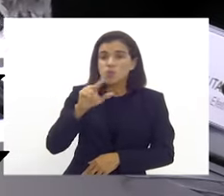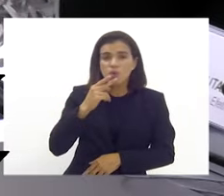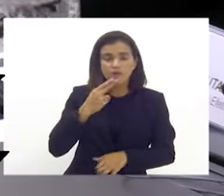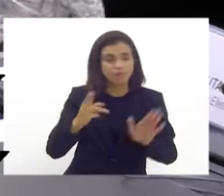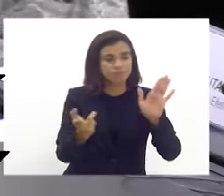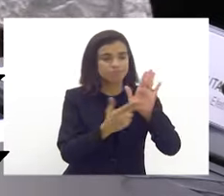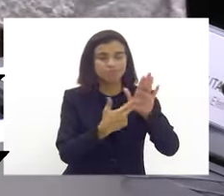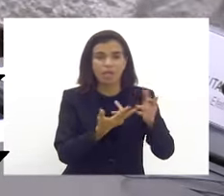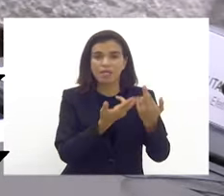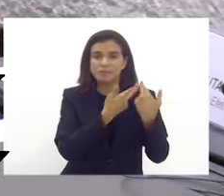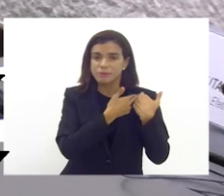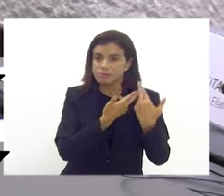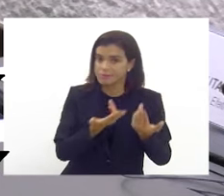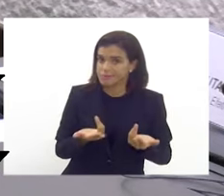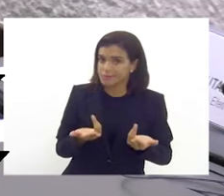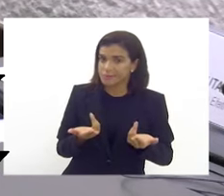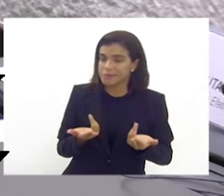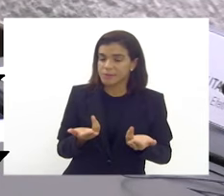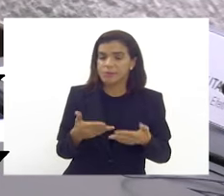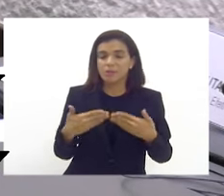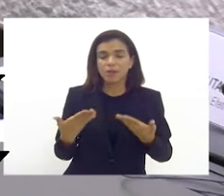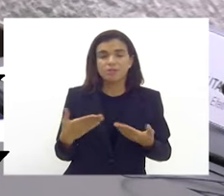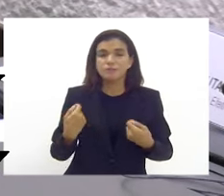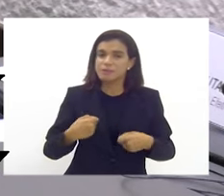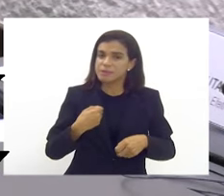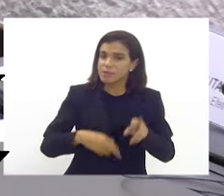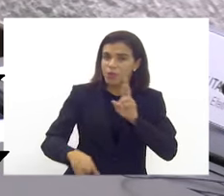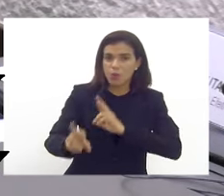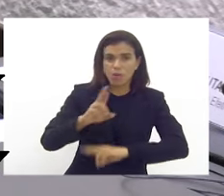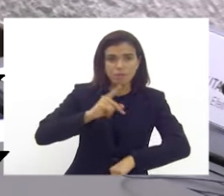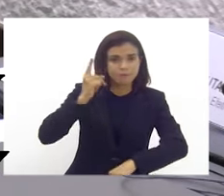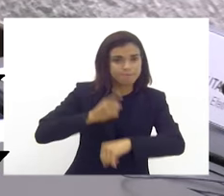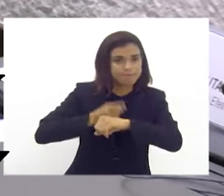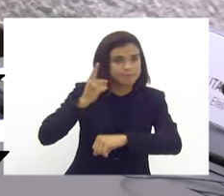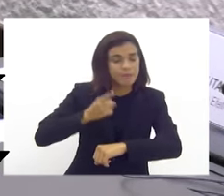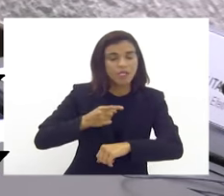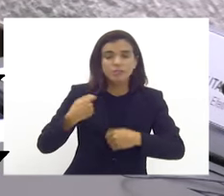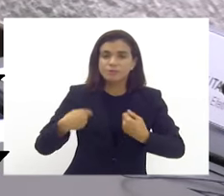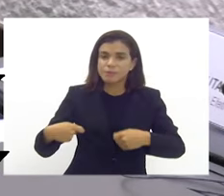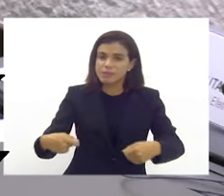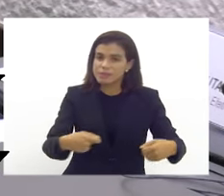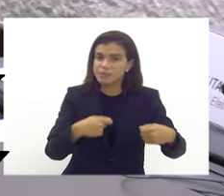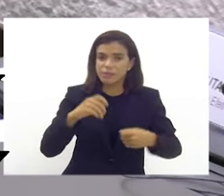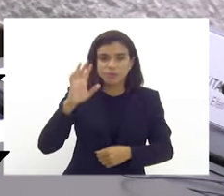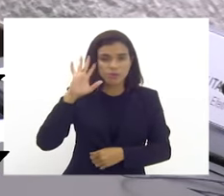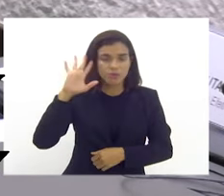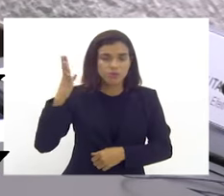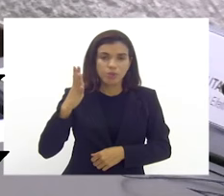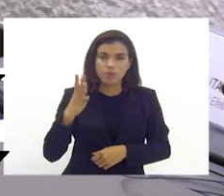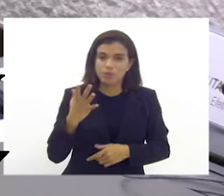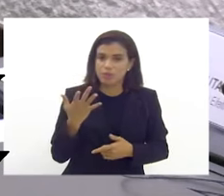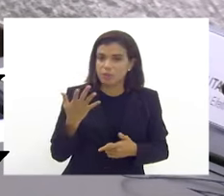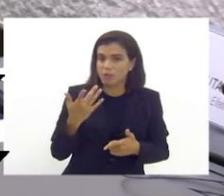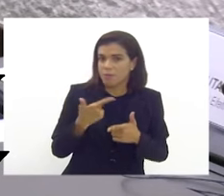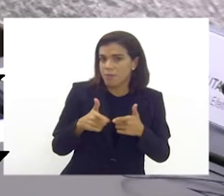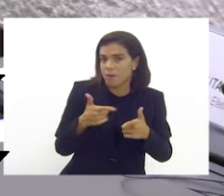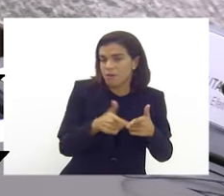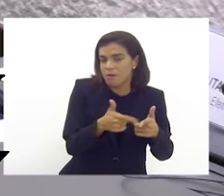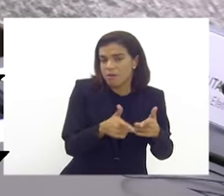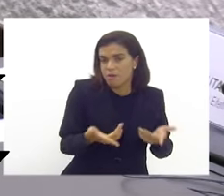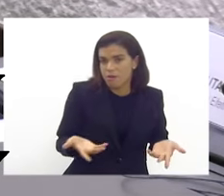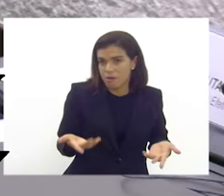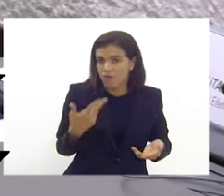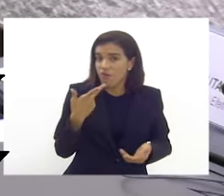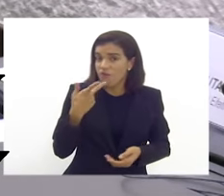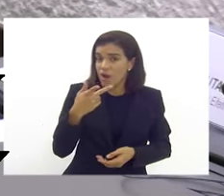para si então a gente precisa eh de uma resposta imediata a gente precisa de uma solução e eu vou falar uma coisa pro senhor aqui com